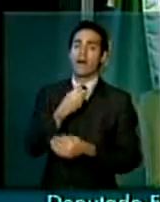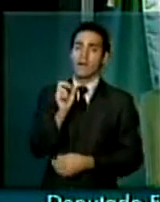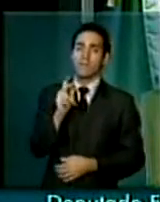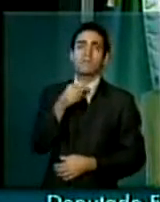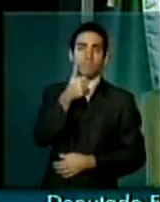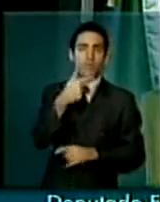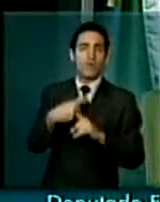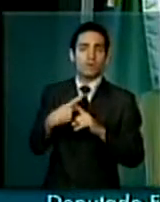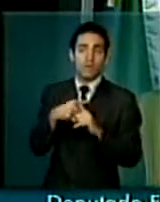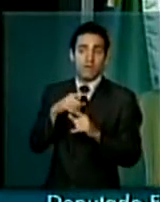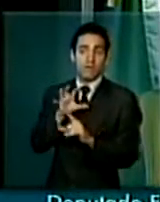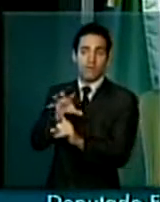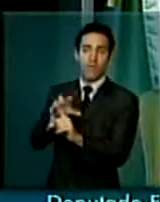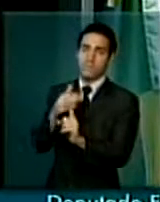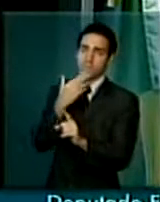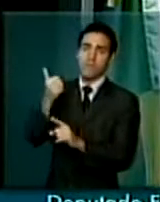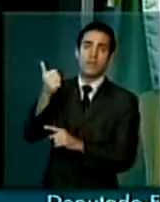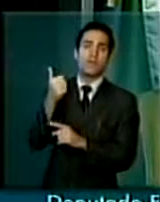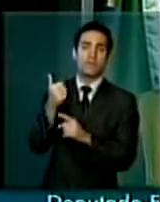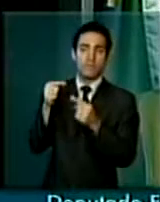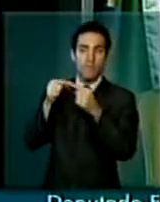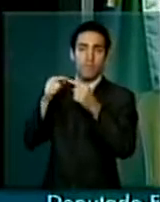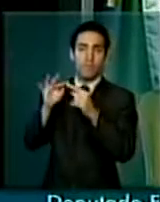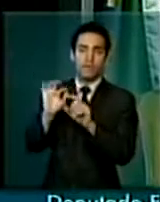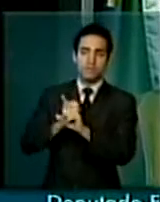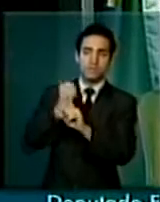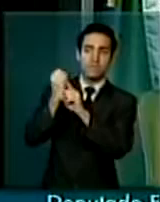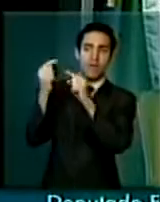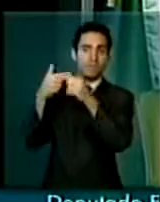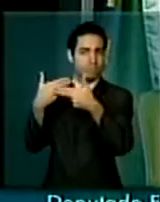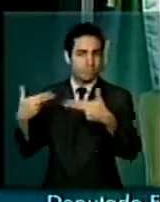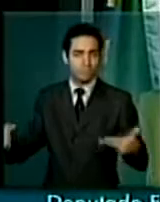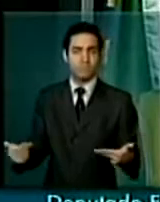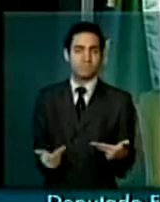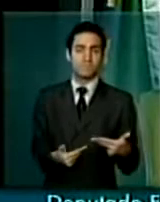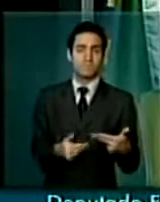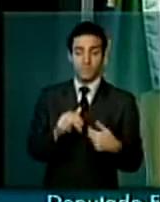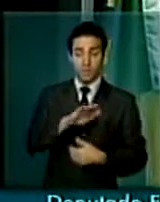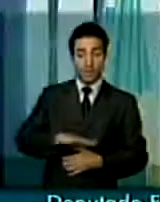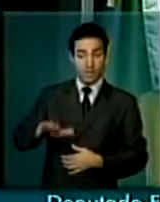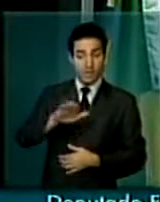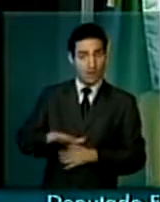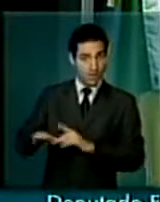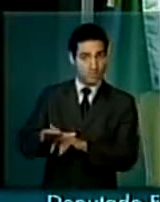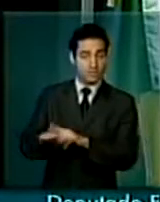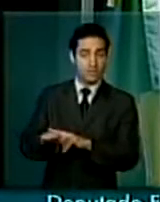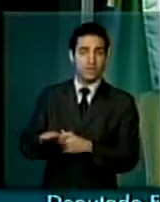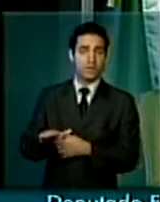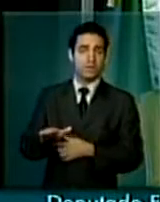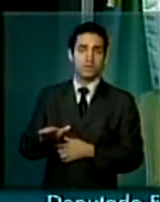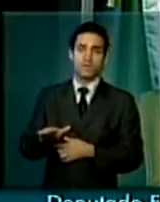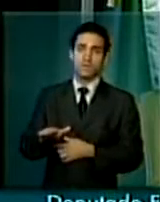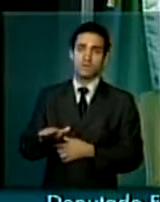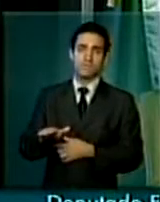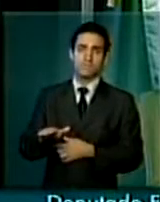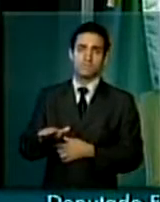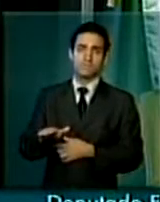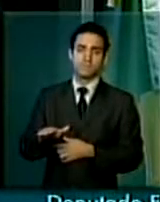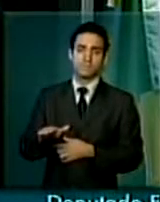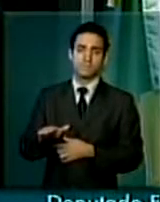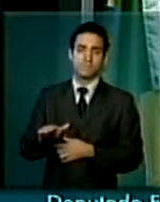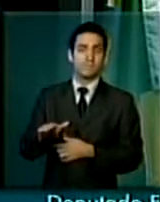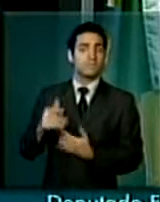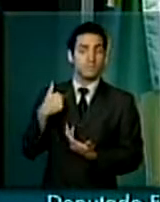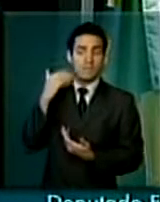justamente quem determina as suas reações sociais. Nenhuma criança deve ser entendida sem se levar em conta